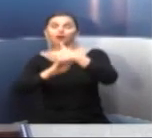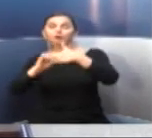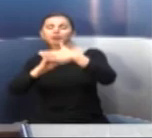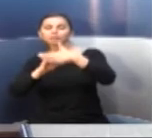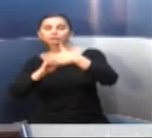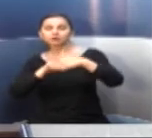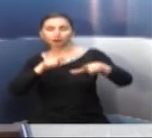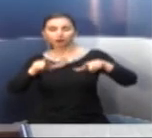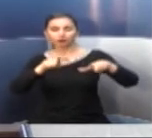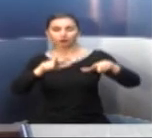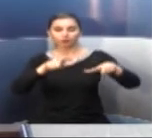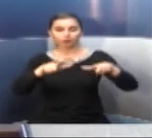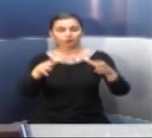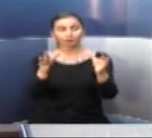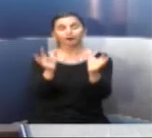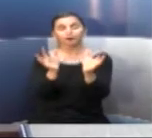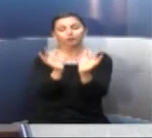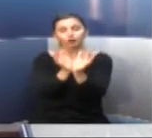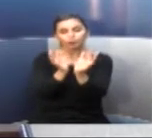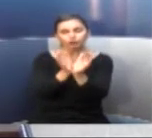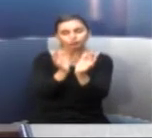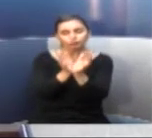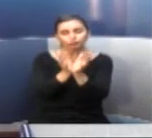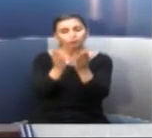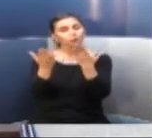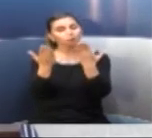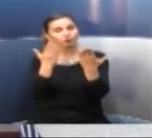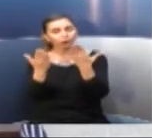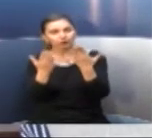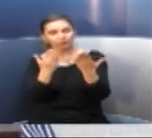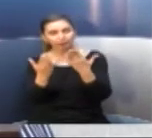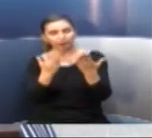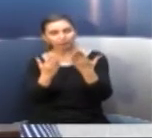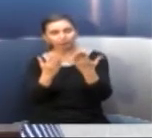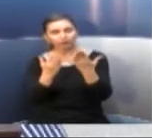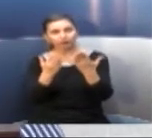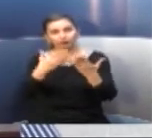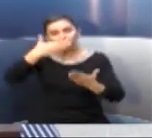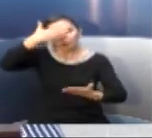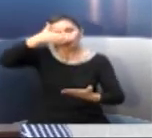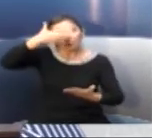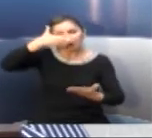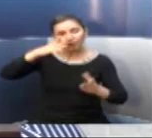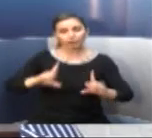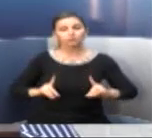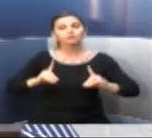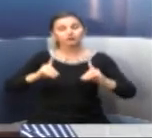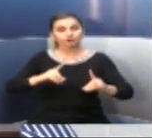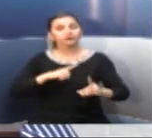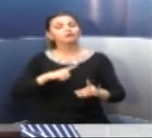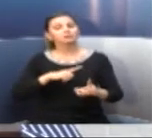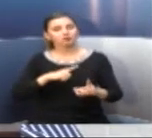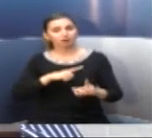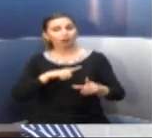grupo, trabalho de terapia em grupo, onde todos os deficientes têm suas atividades.